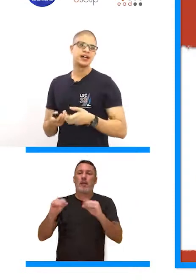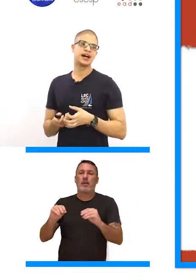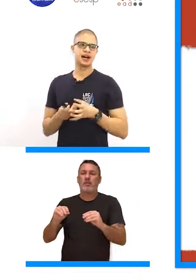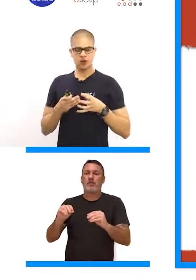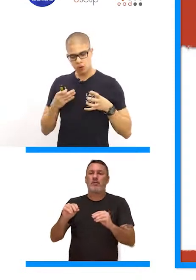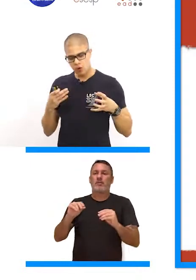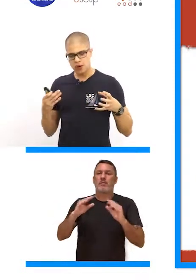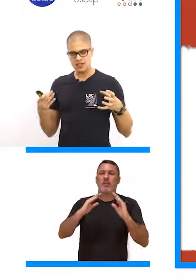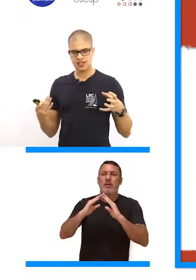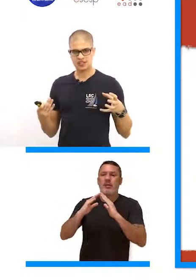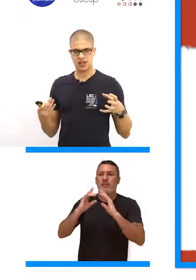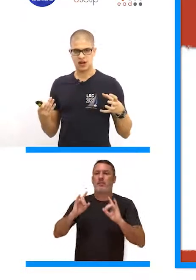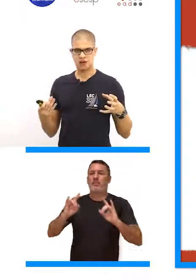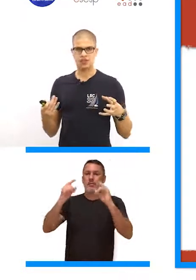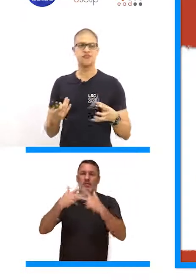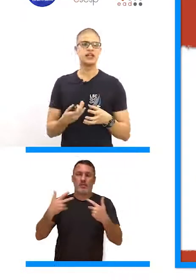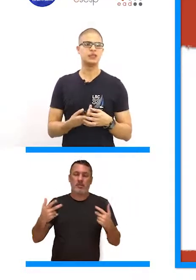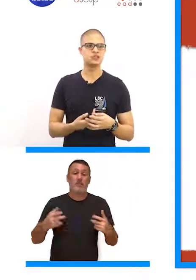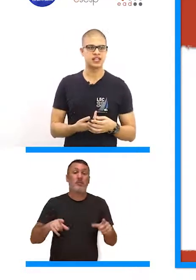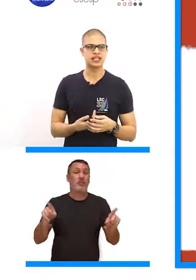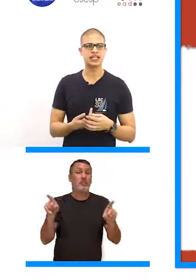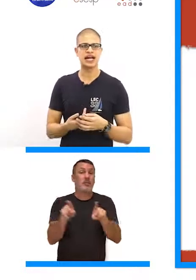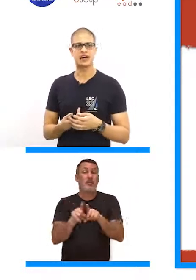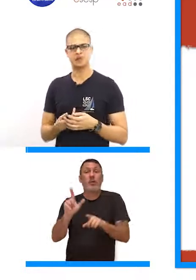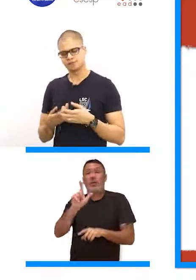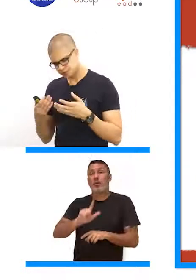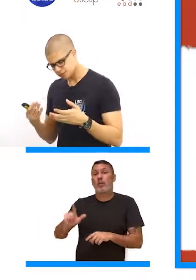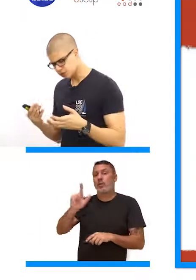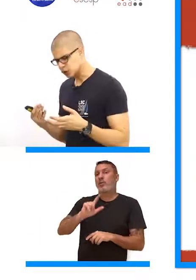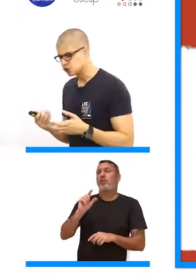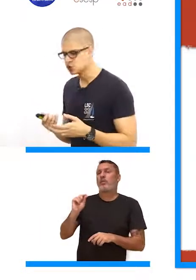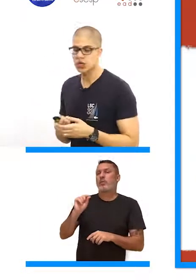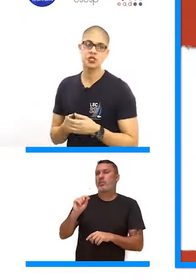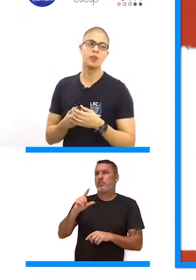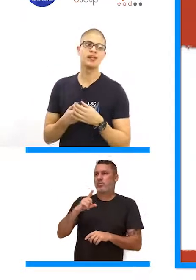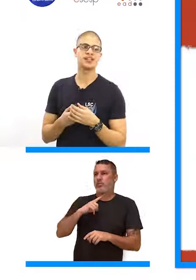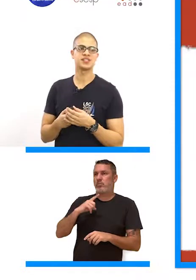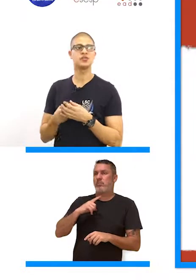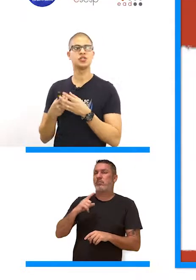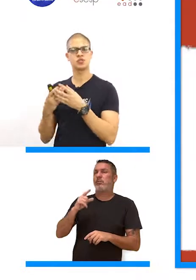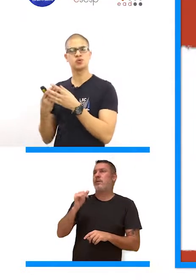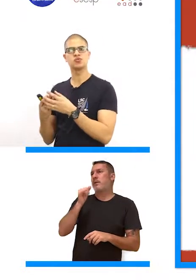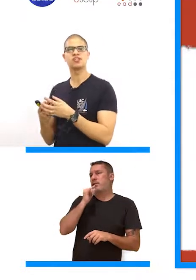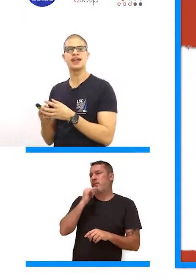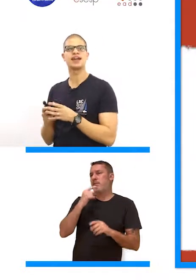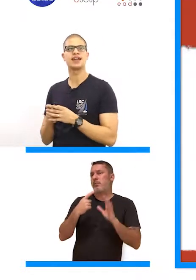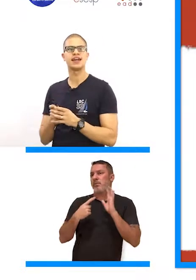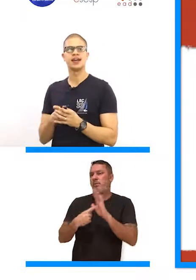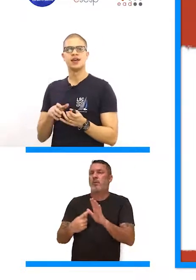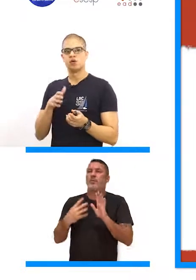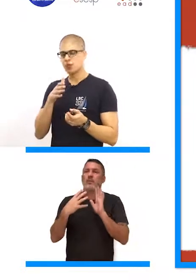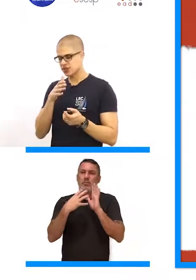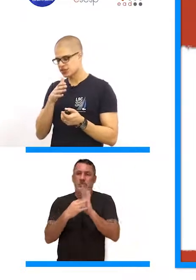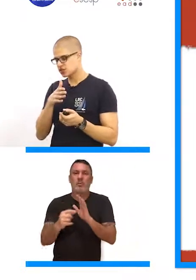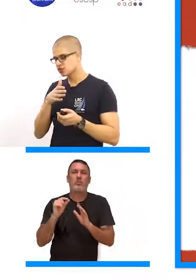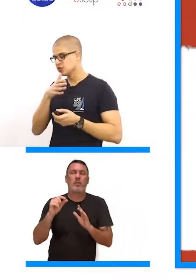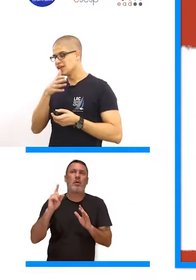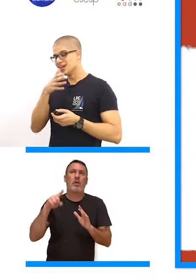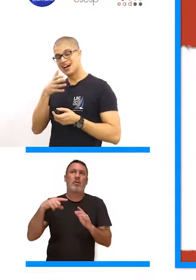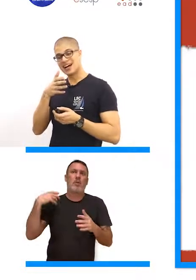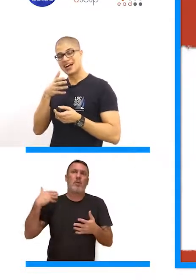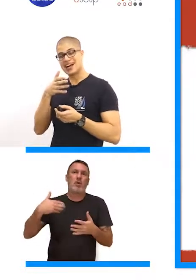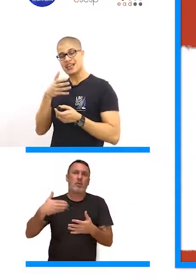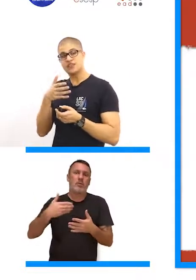física, à urbanização. E falamos aqui, claro, no tocante à urbanização, a gente considera, né, o